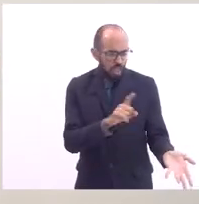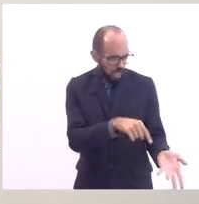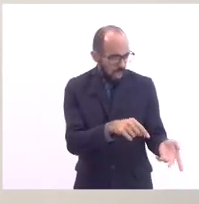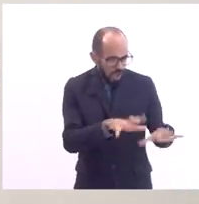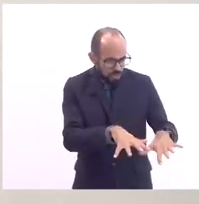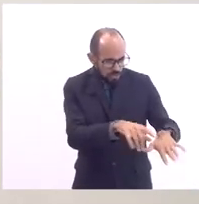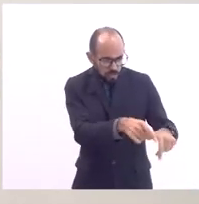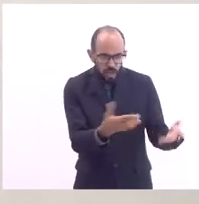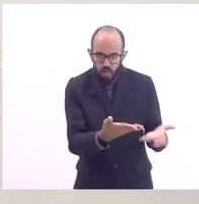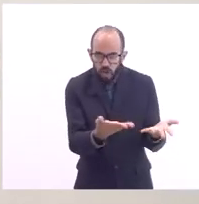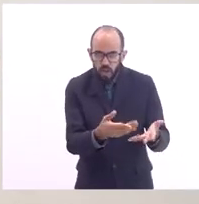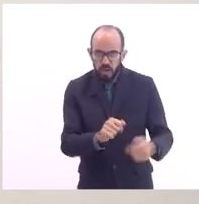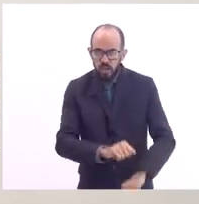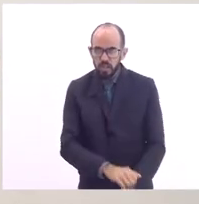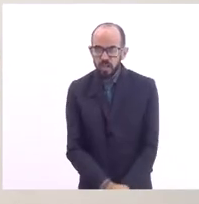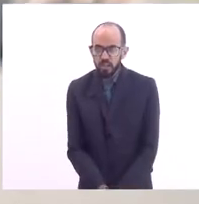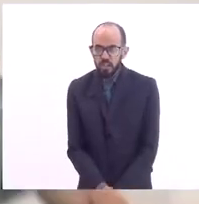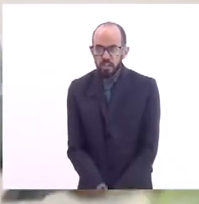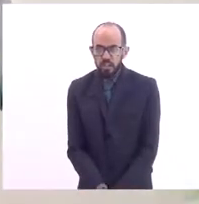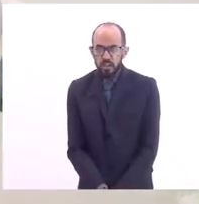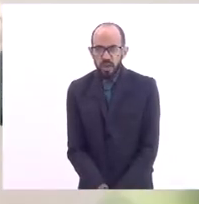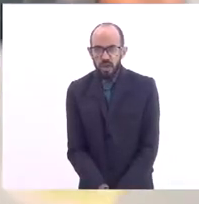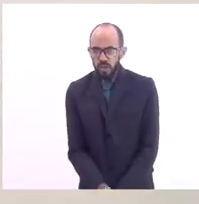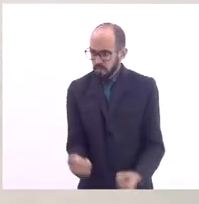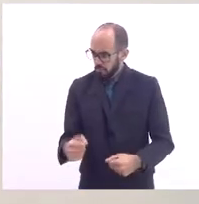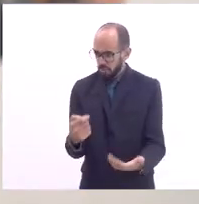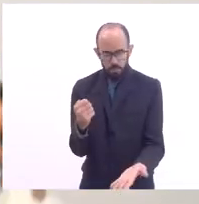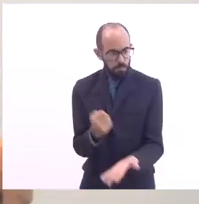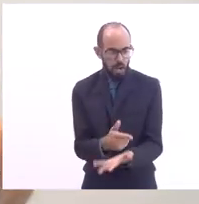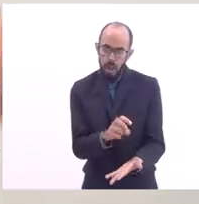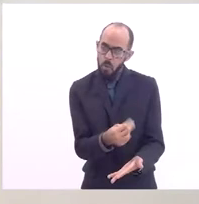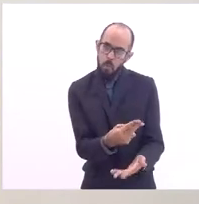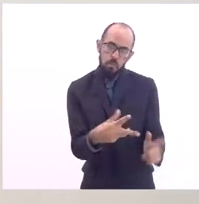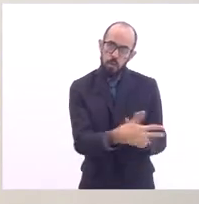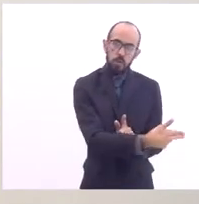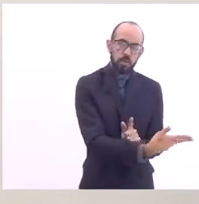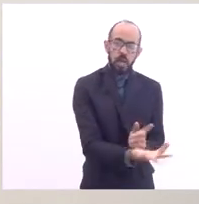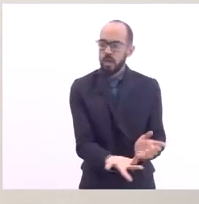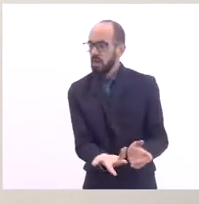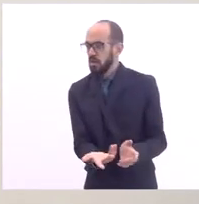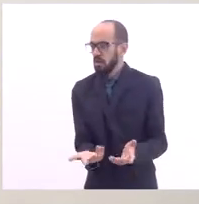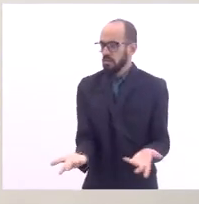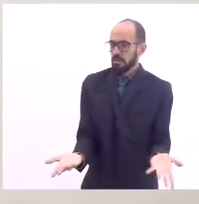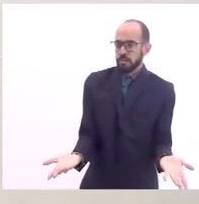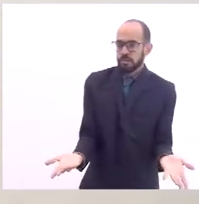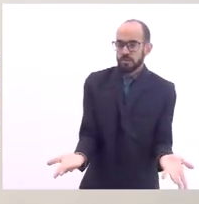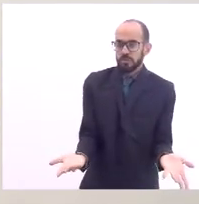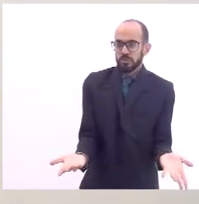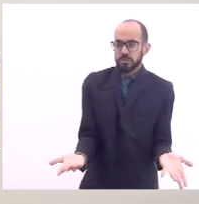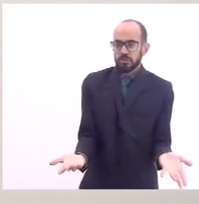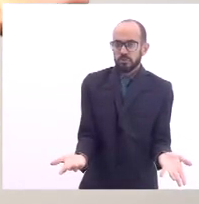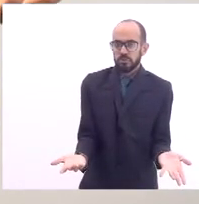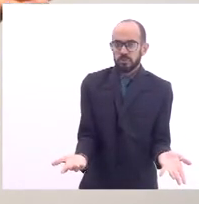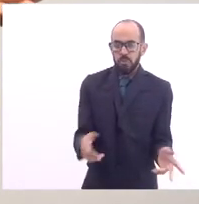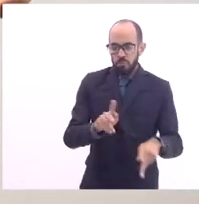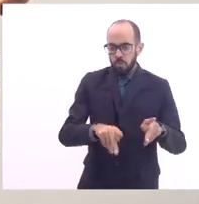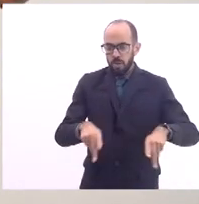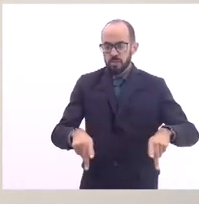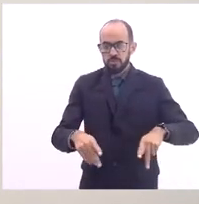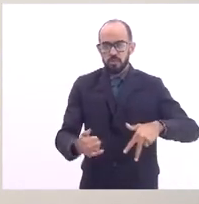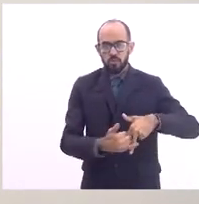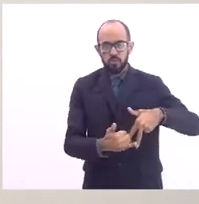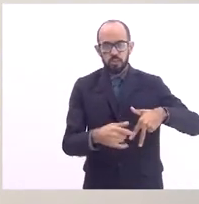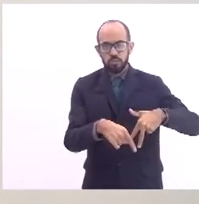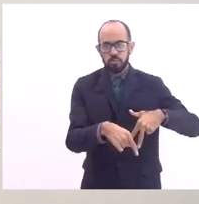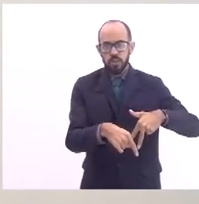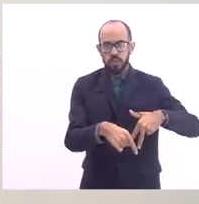não, tu tem que pagar a conta, se não pagar, vai cortar. Aí a pessoa, coitadinha, né, leiga, entendeu? Ela